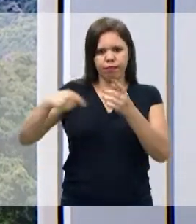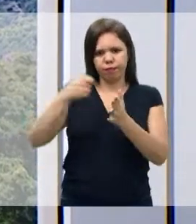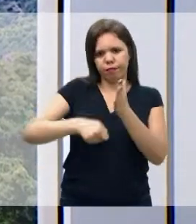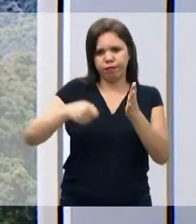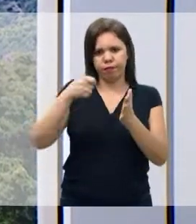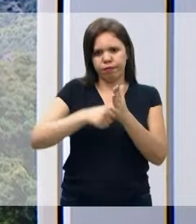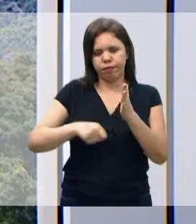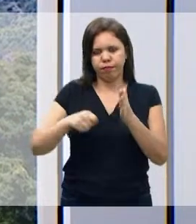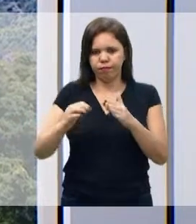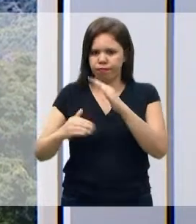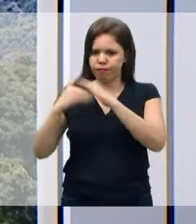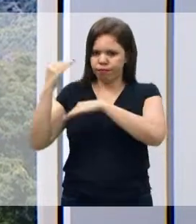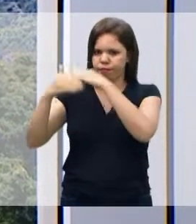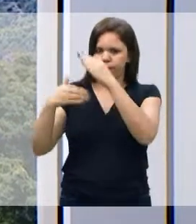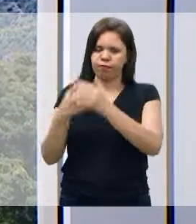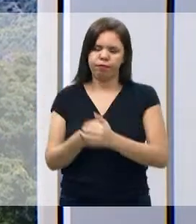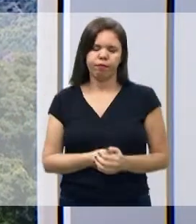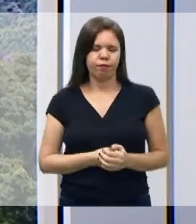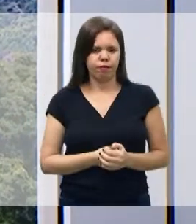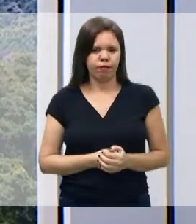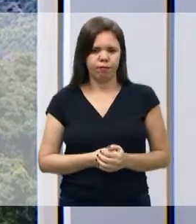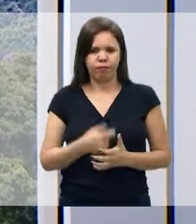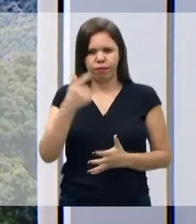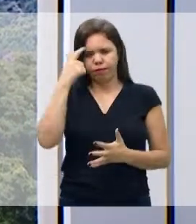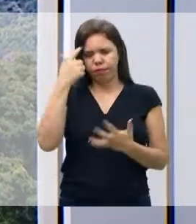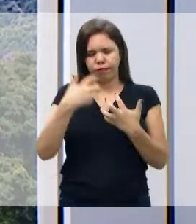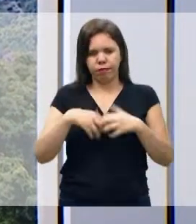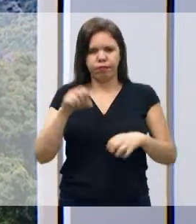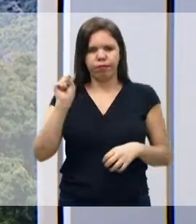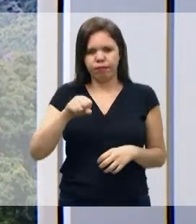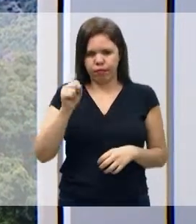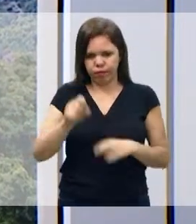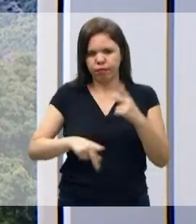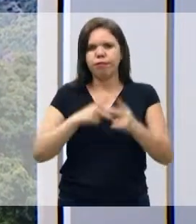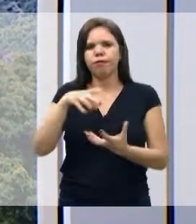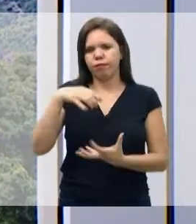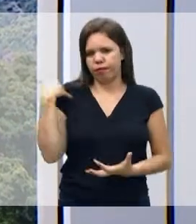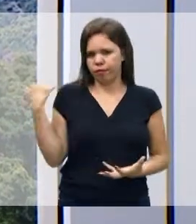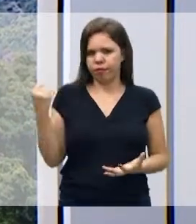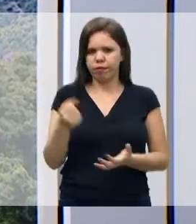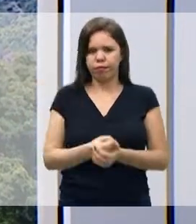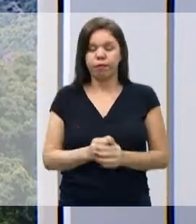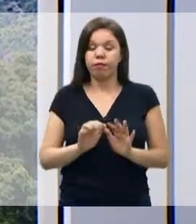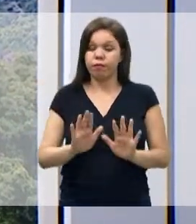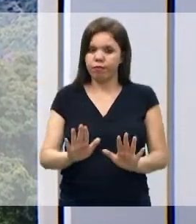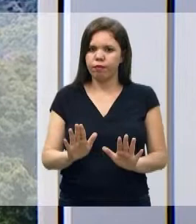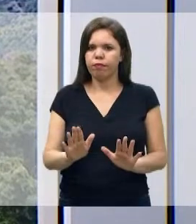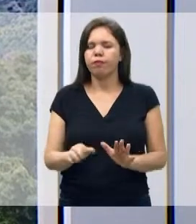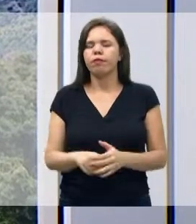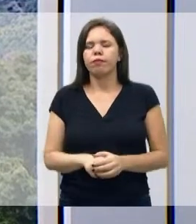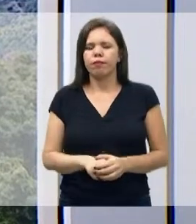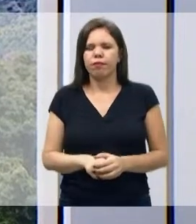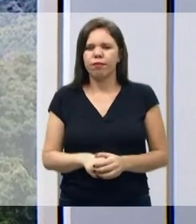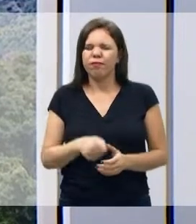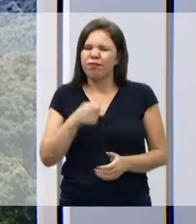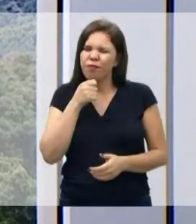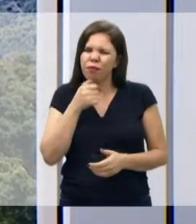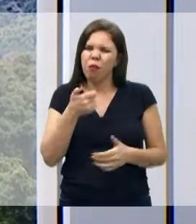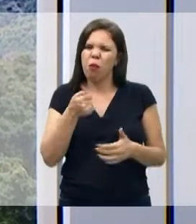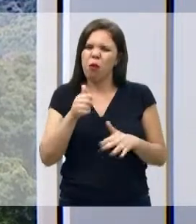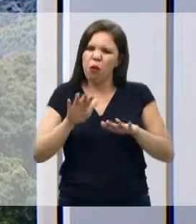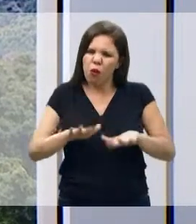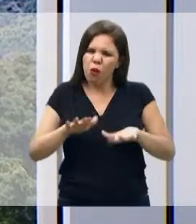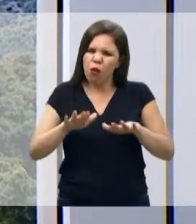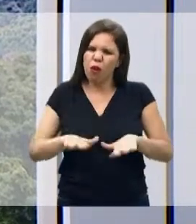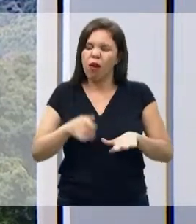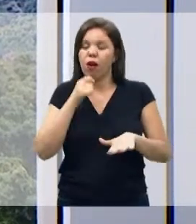sociais avançam, estão pensando sim no envelhecimento, porém andam a passos mais lentos do que